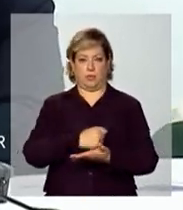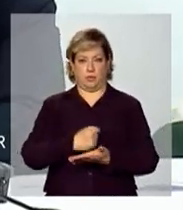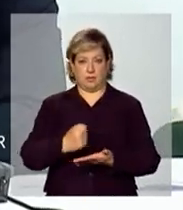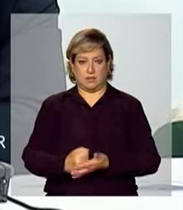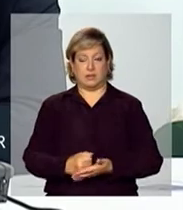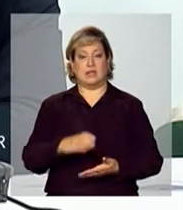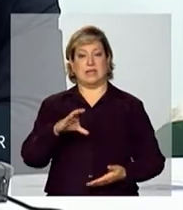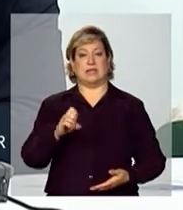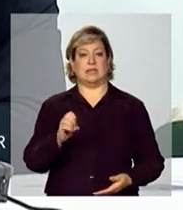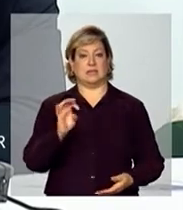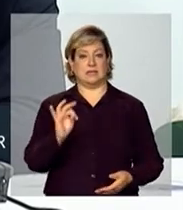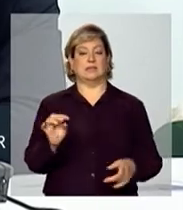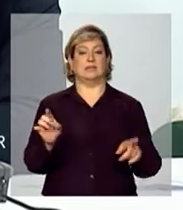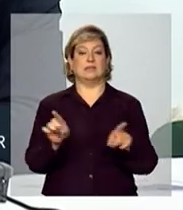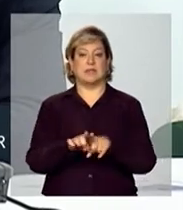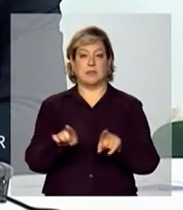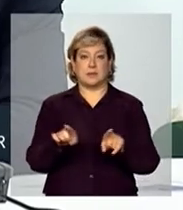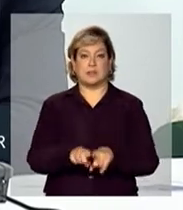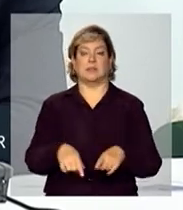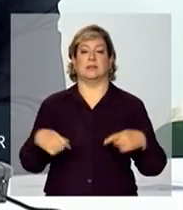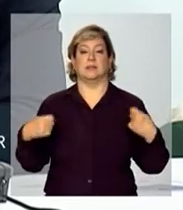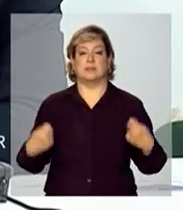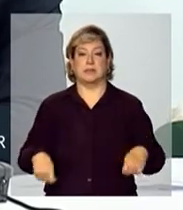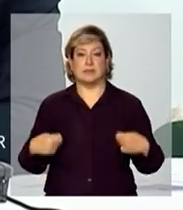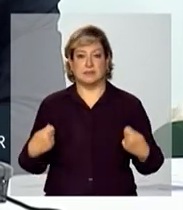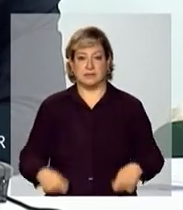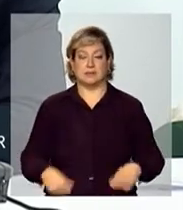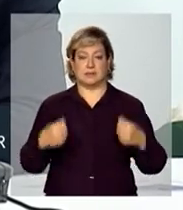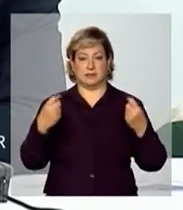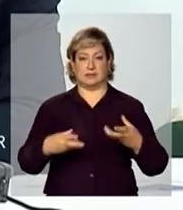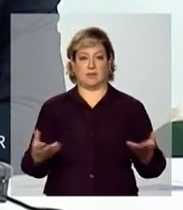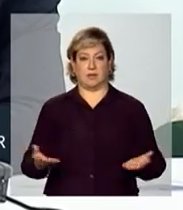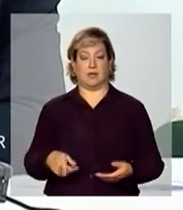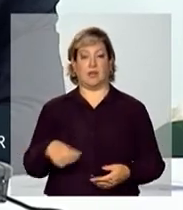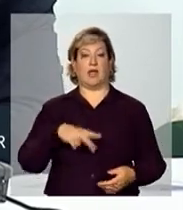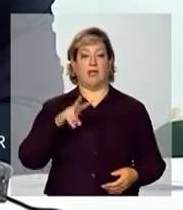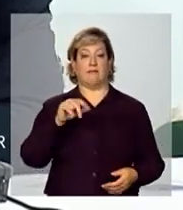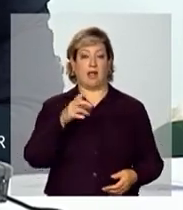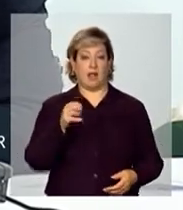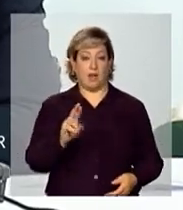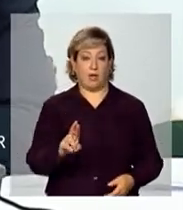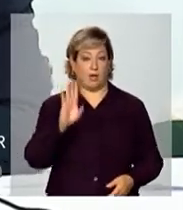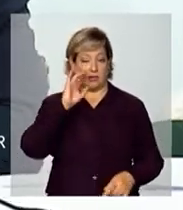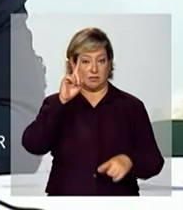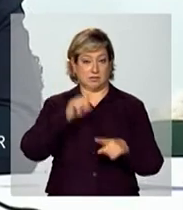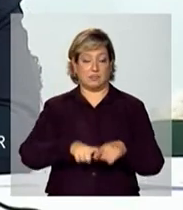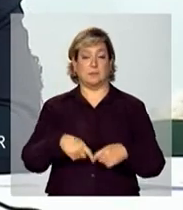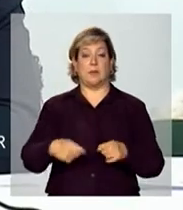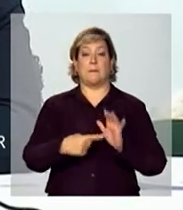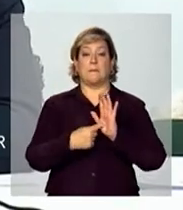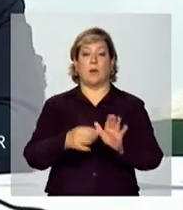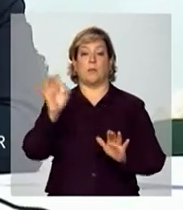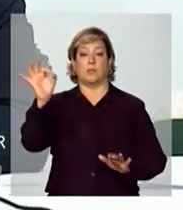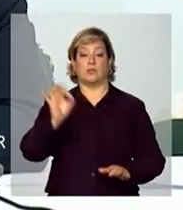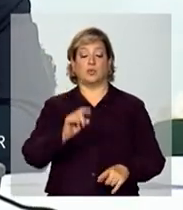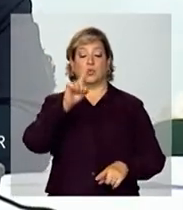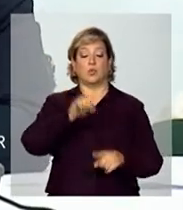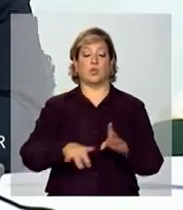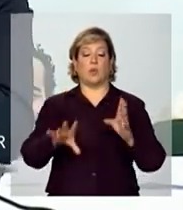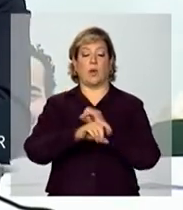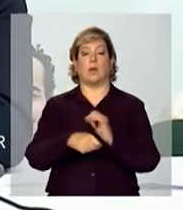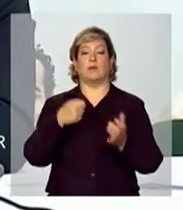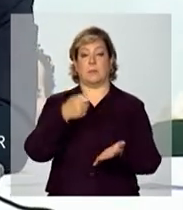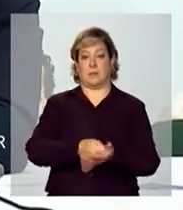sete também tem que ser descrito agora os valores absolutos deles tem tem que ser descrito em percentual do total que você tá pagando